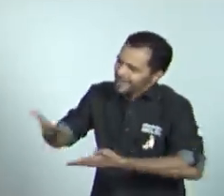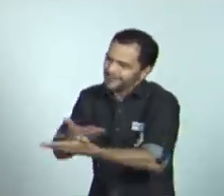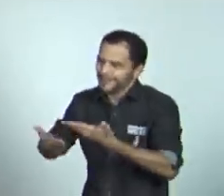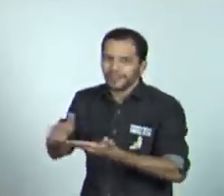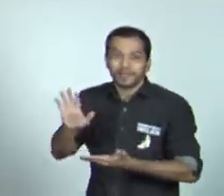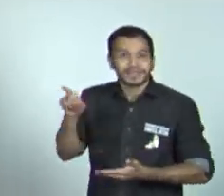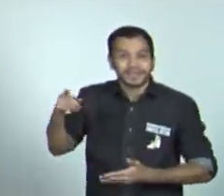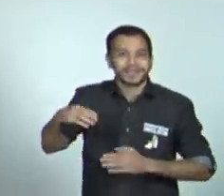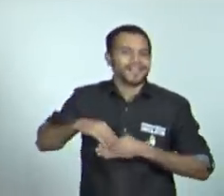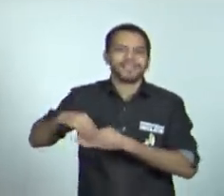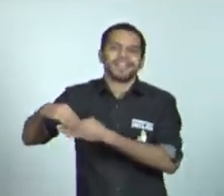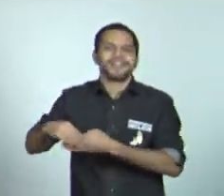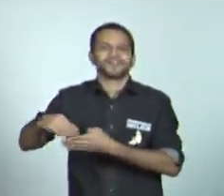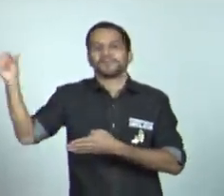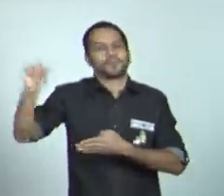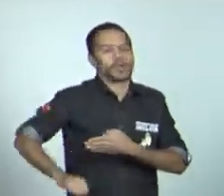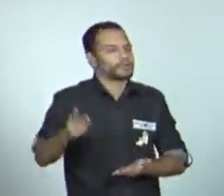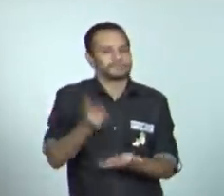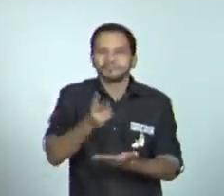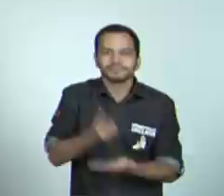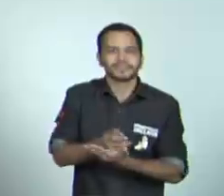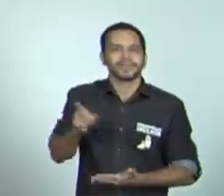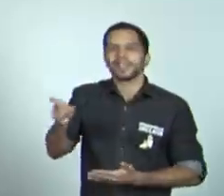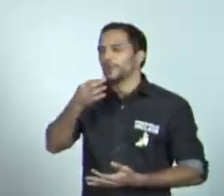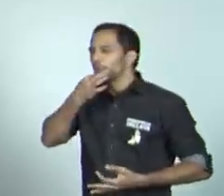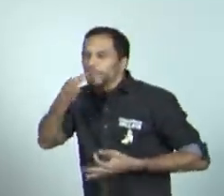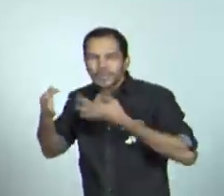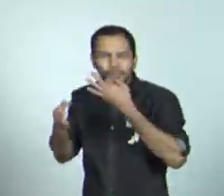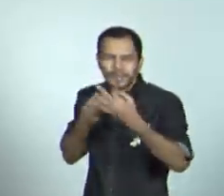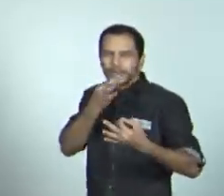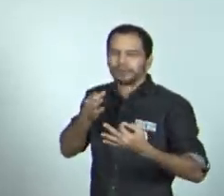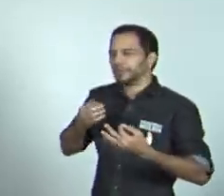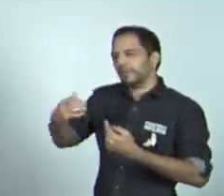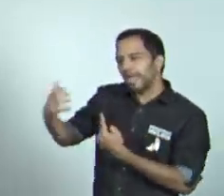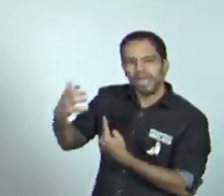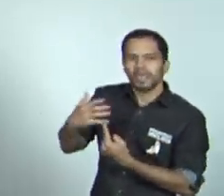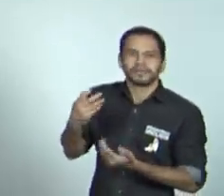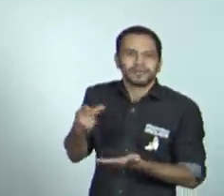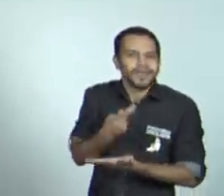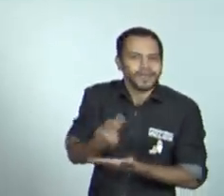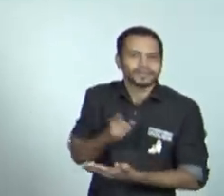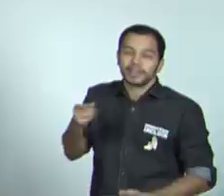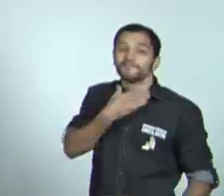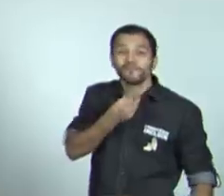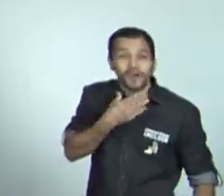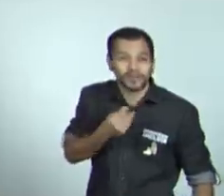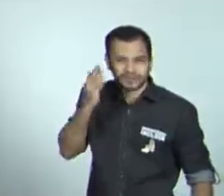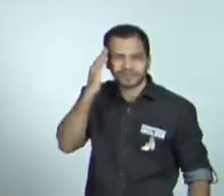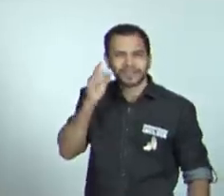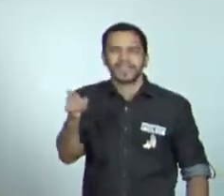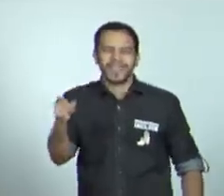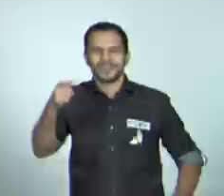furada ele só te coloca situação errada ele só te dou opinião que não vai te ajudar esse falsão aqui tá dizendo